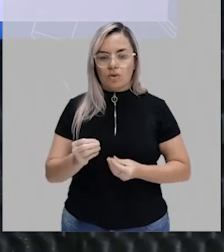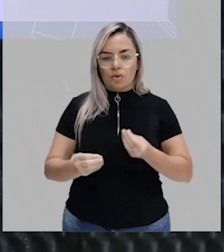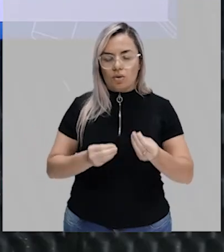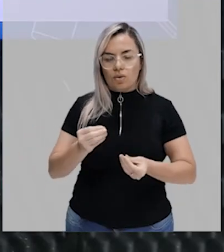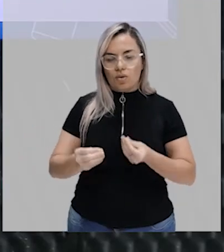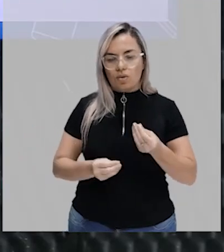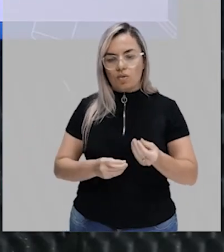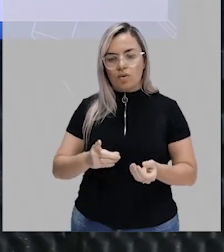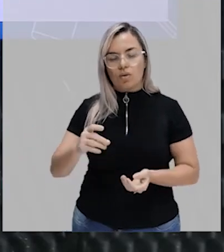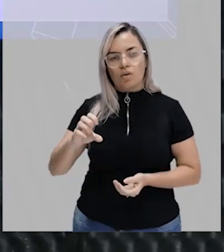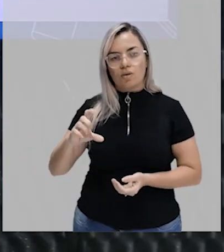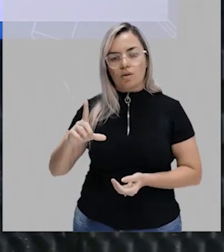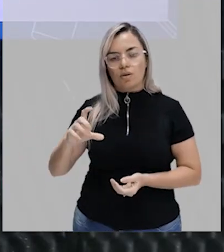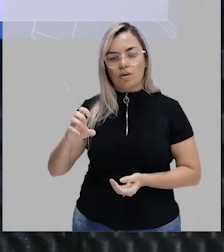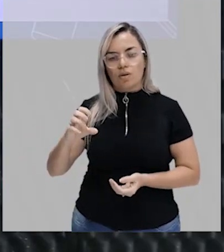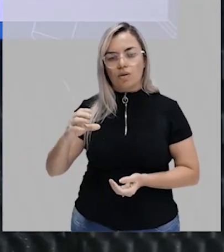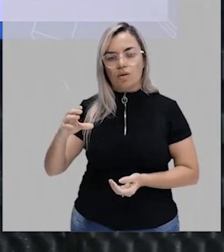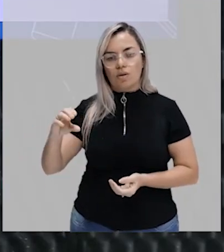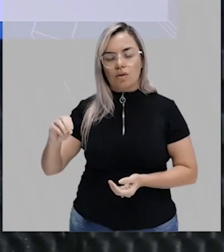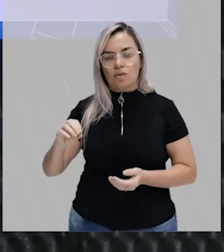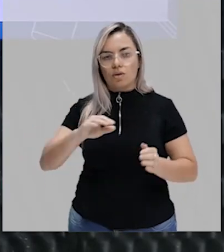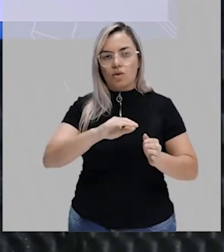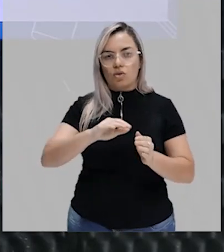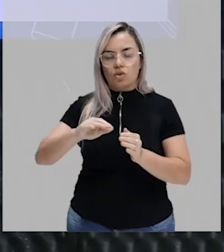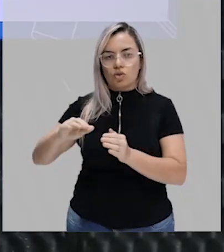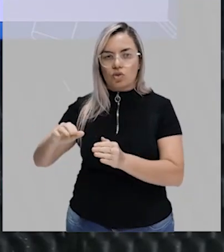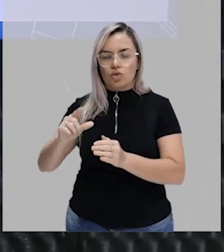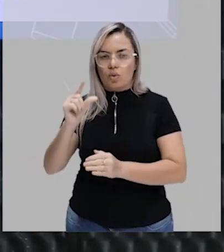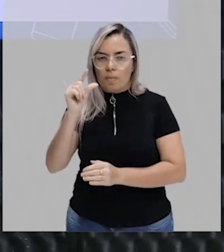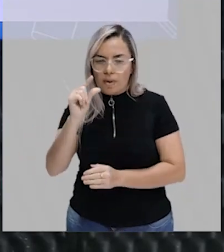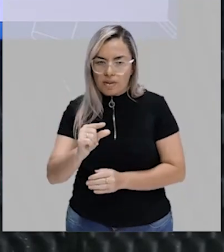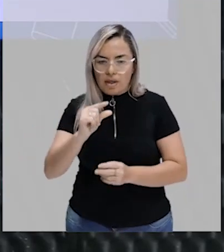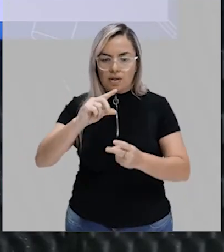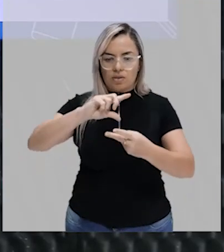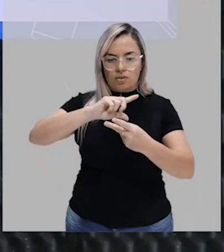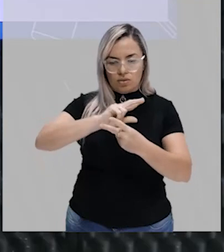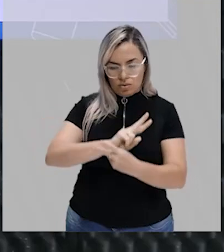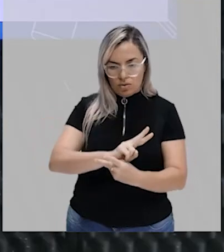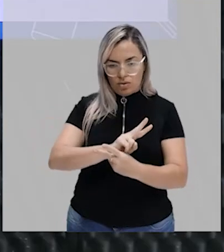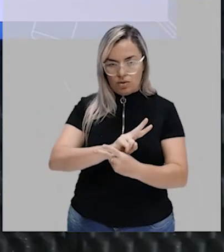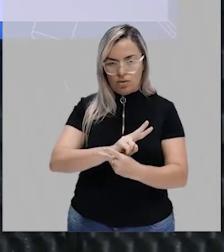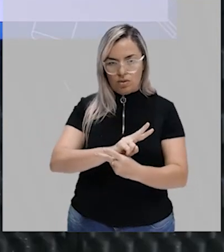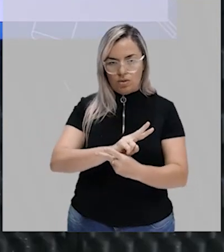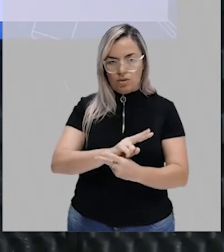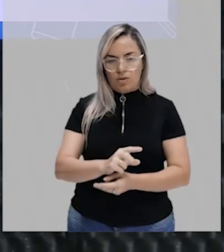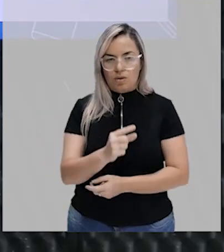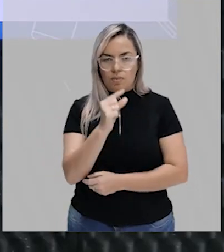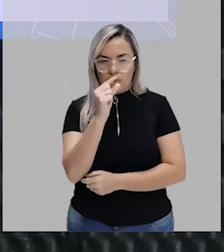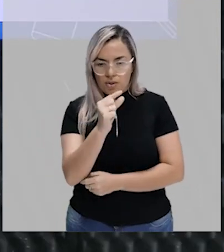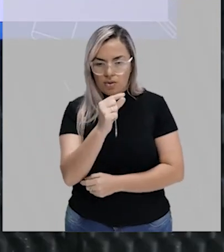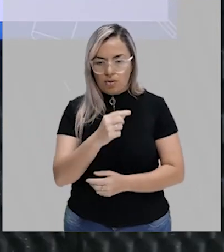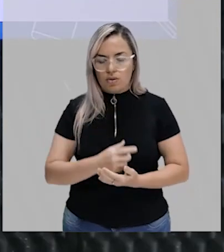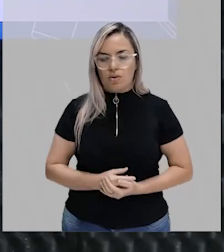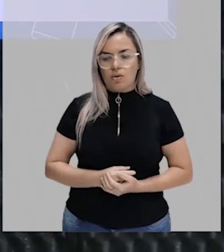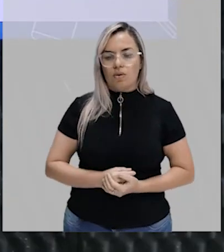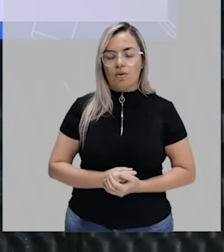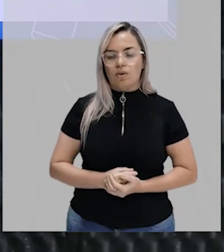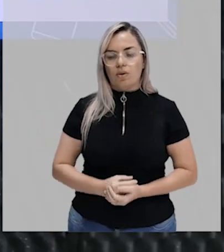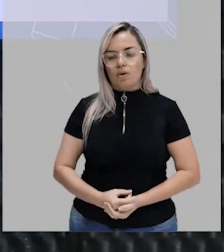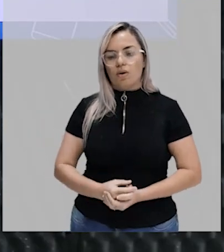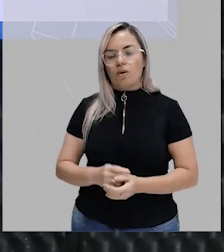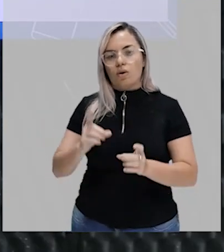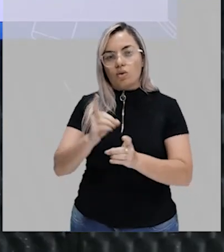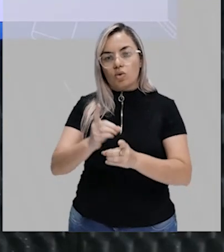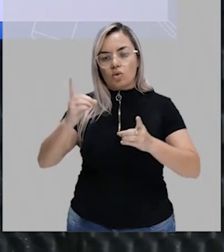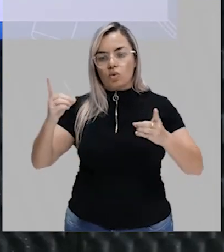Tá vendo esse pedacinho aqui? Se eu perder esse pedaço, o cromossomo vai ficar menor. Deleção. Duplicação é quando eu